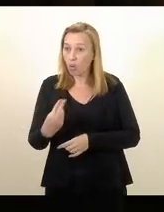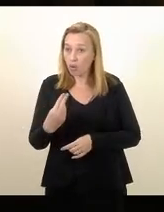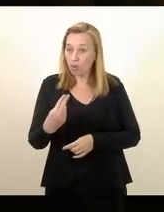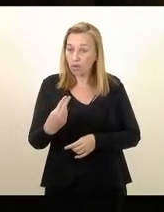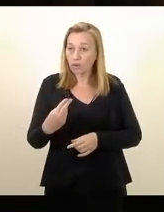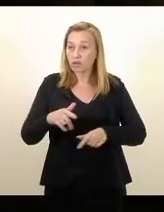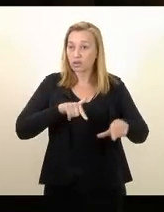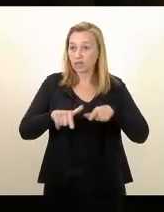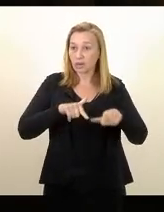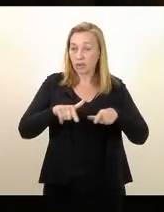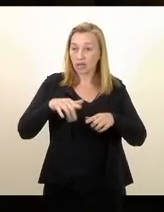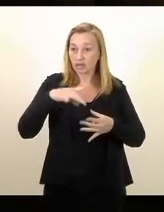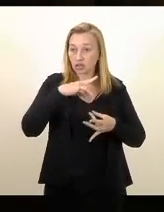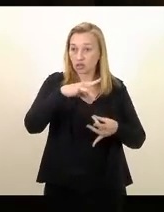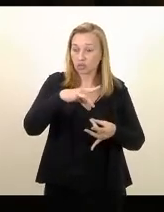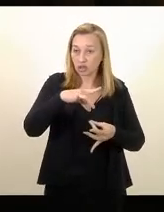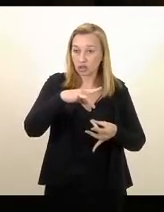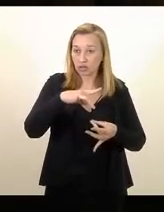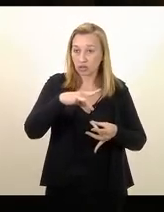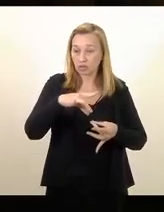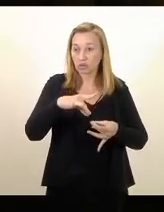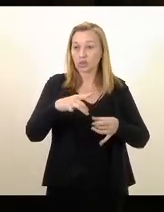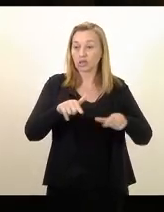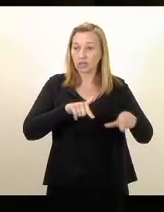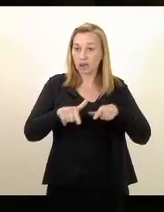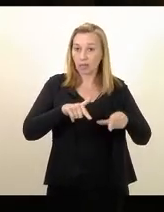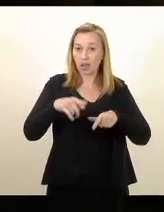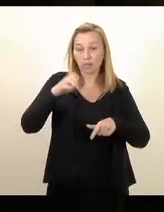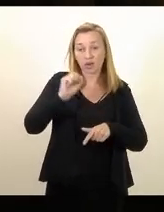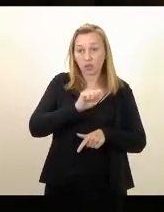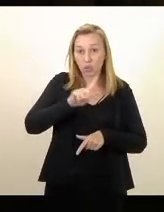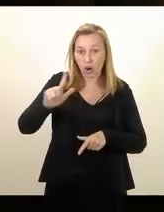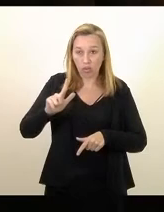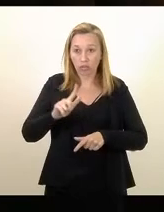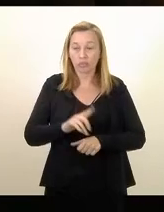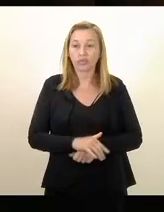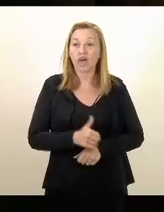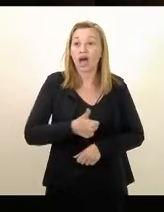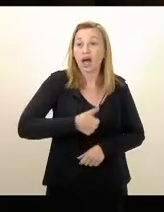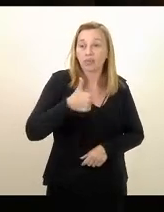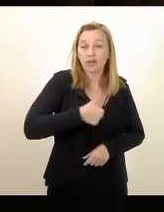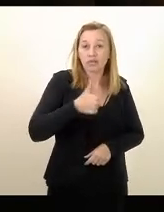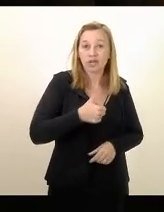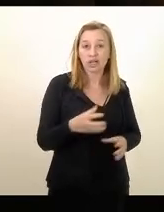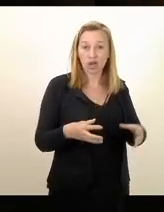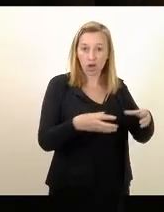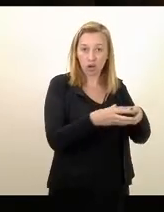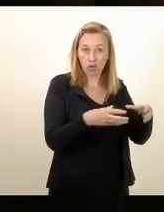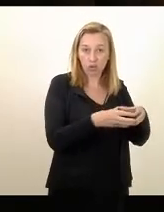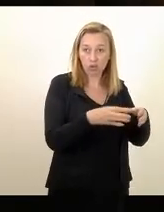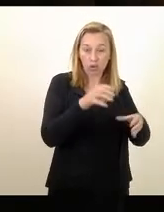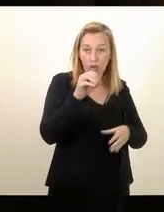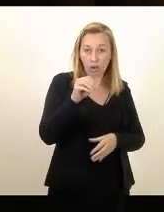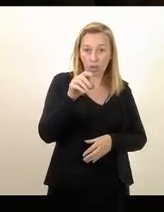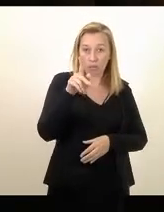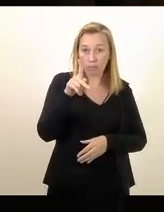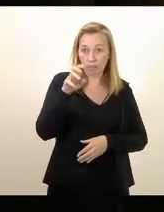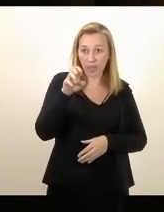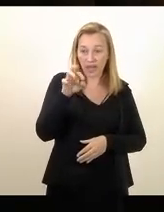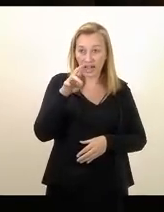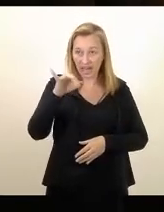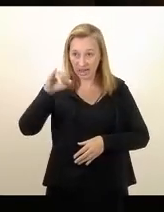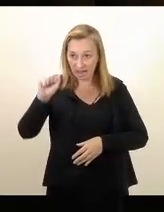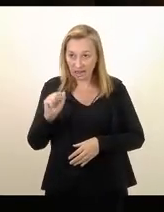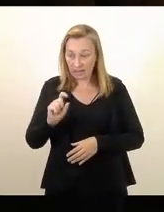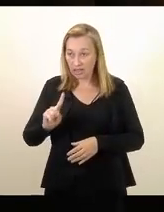espírito prepondera sobre o trabalho manual a primeira é a classe operária a segunda é aquela que eu